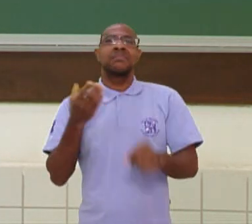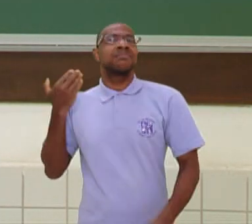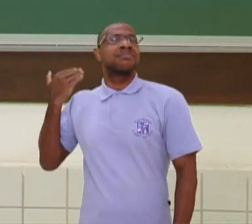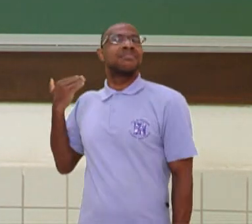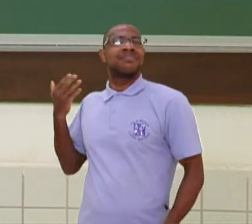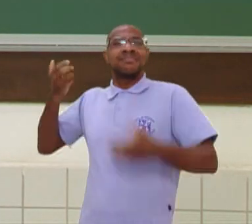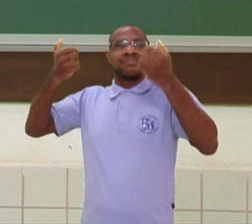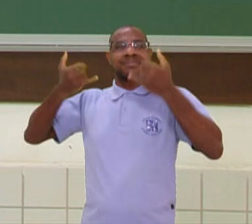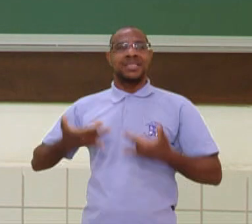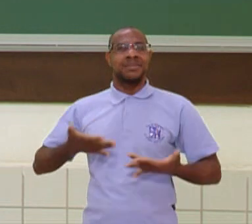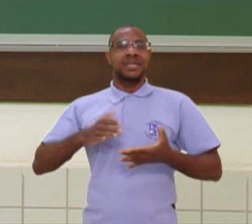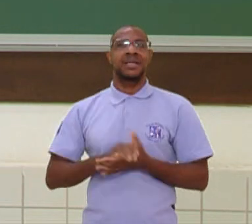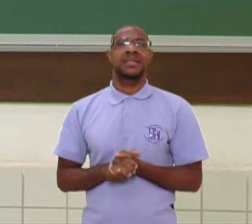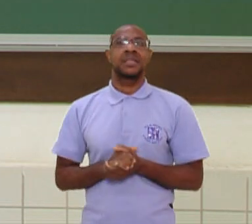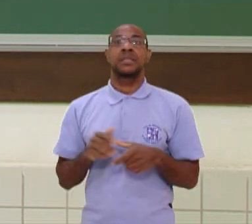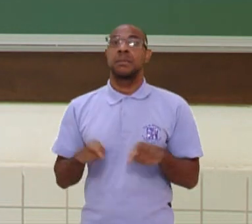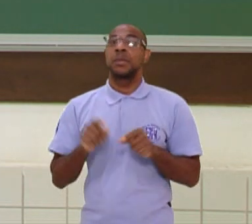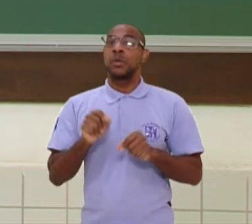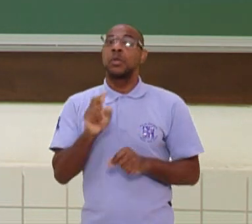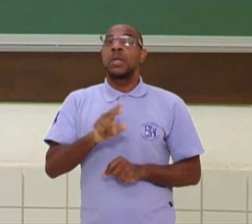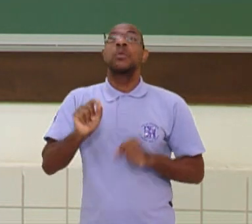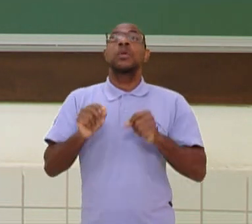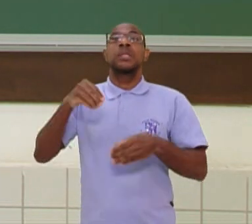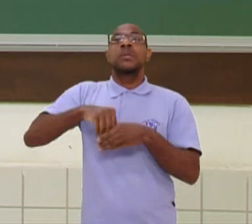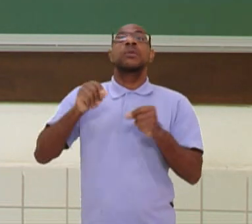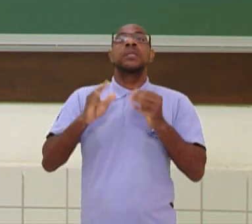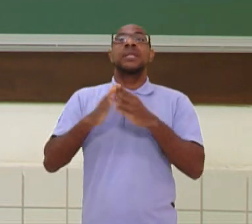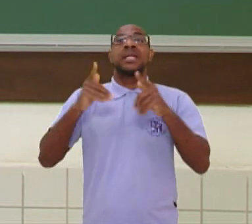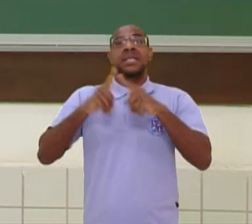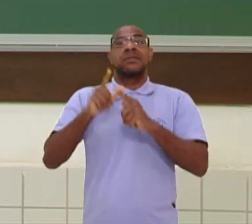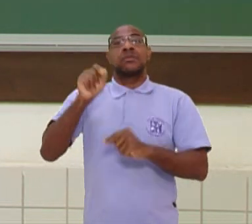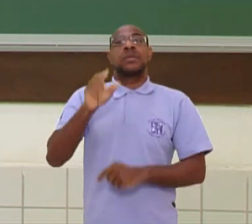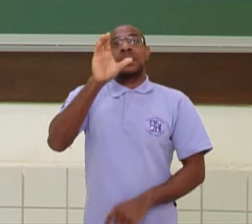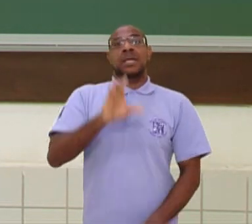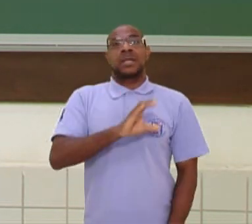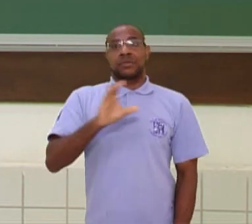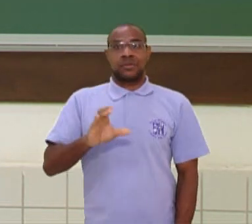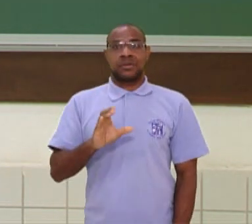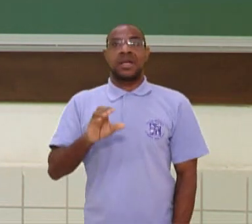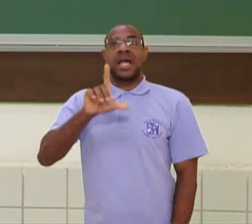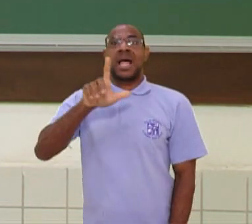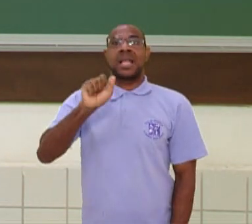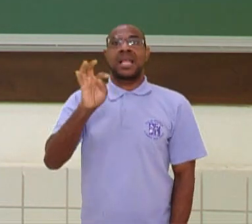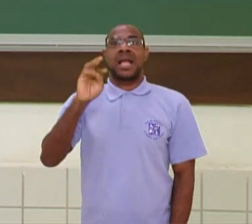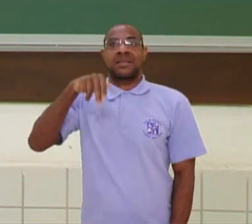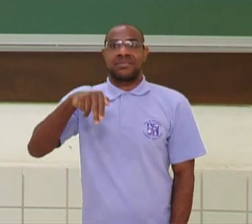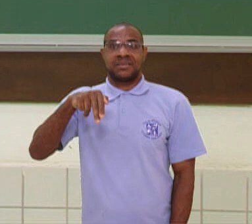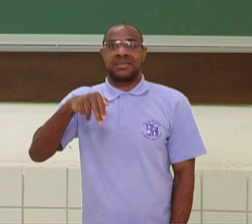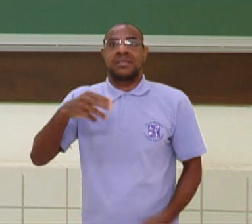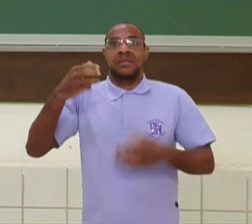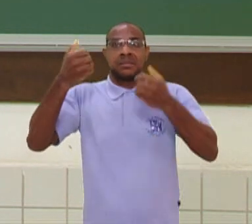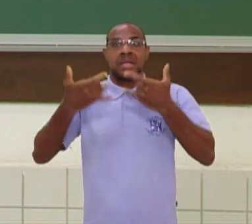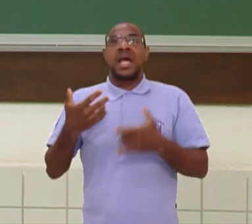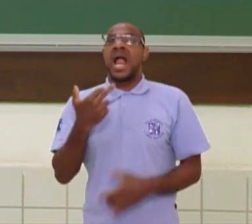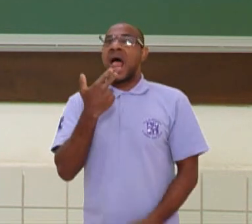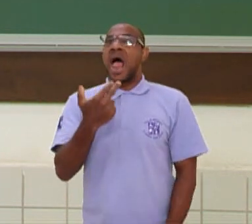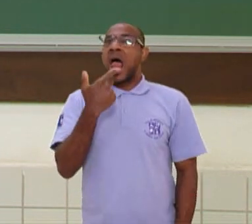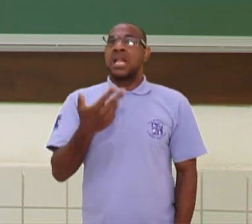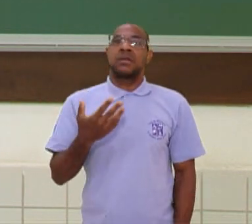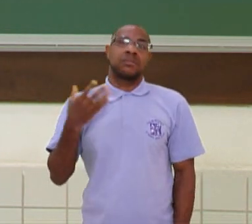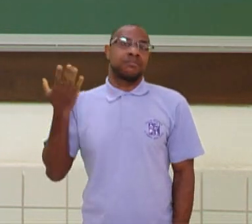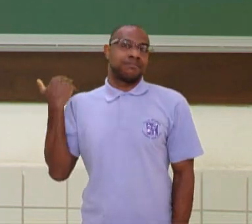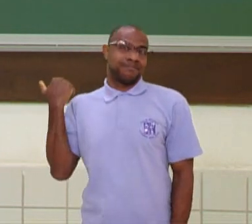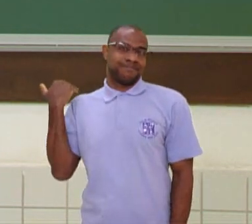avanço extremamente amplo da Igreja Católica. Então, o latim era língua falada, como é o inglês hoje em dia. Então, você tem um monte